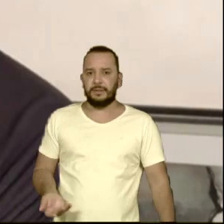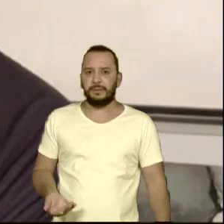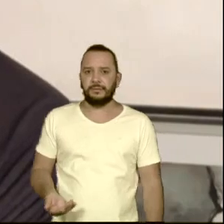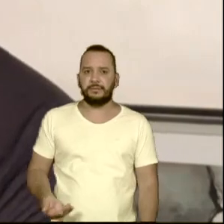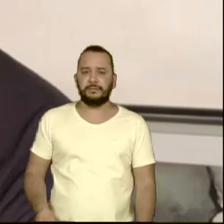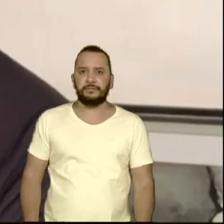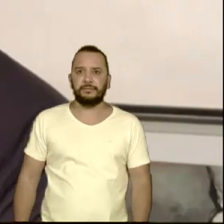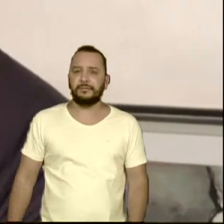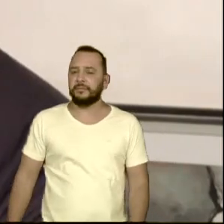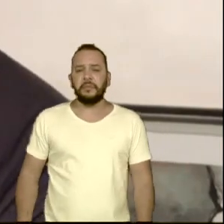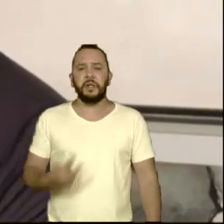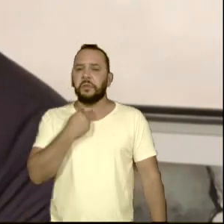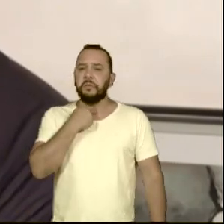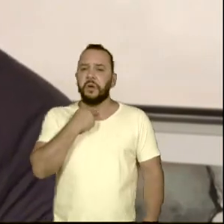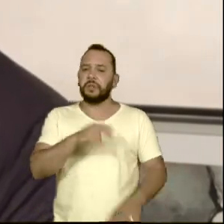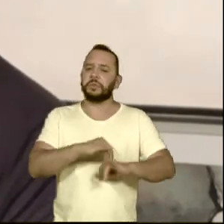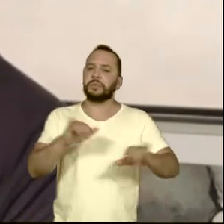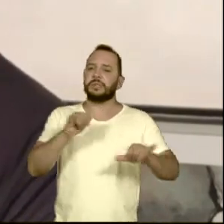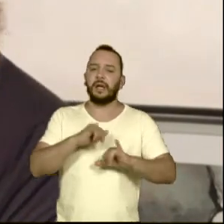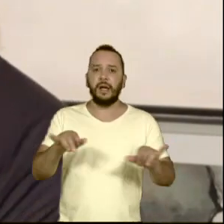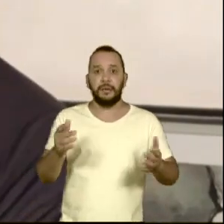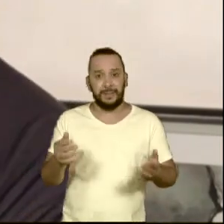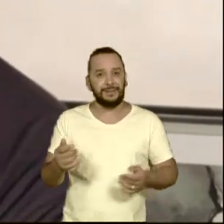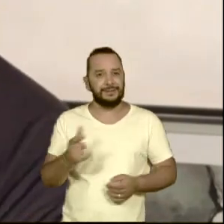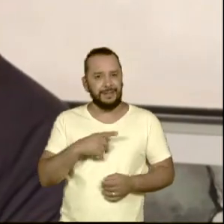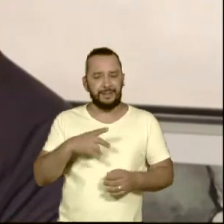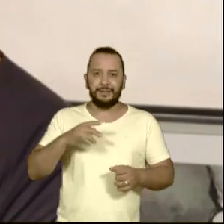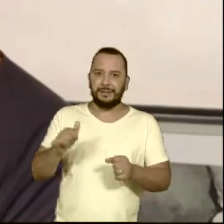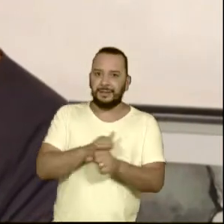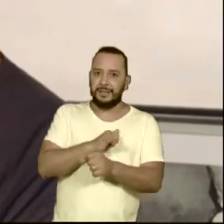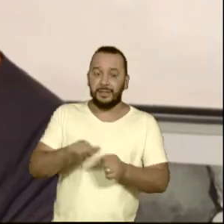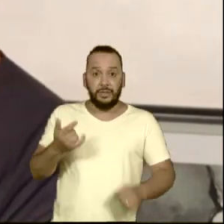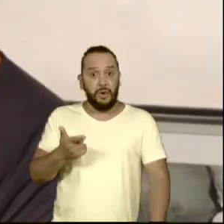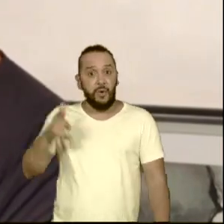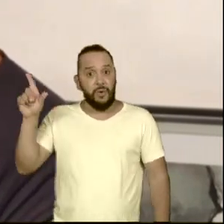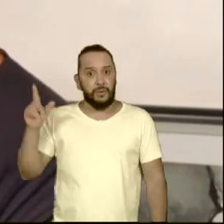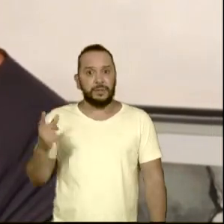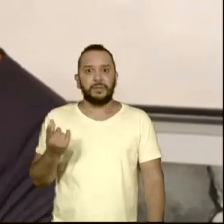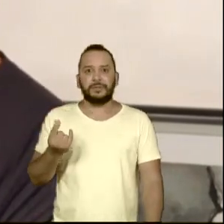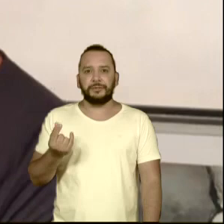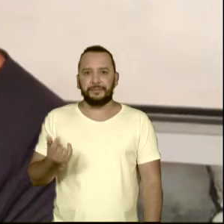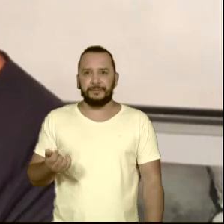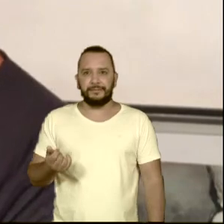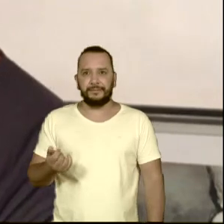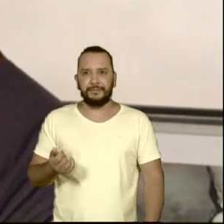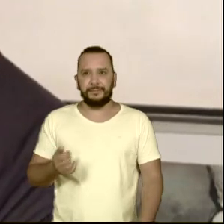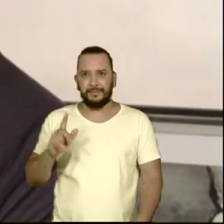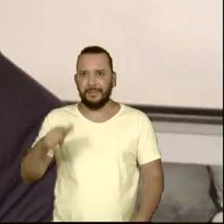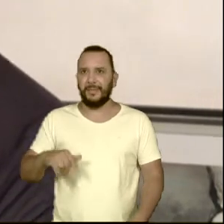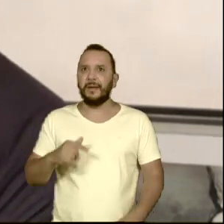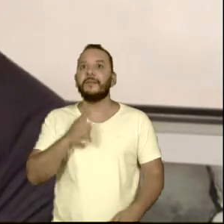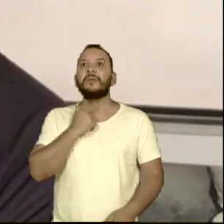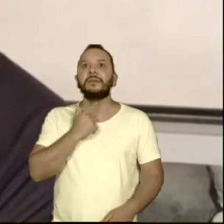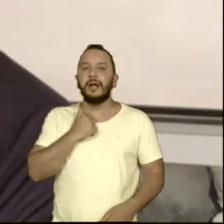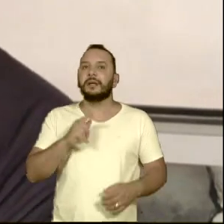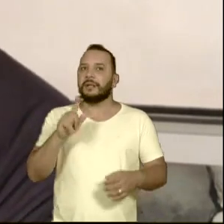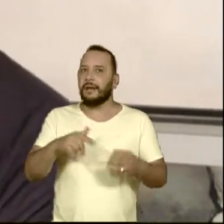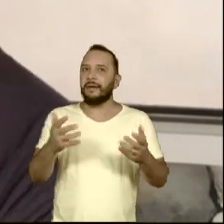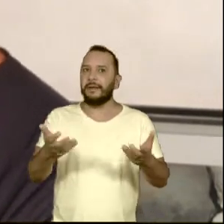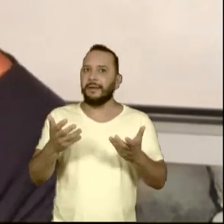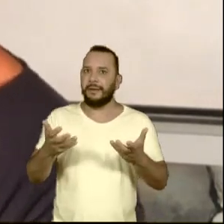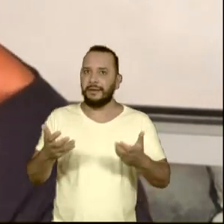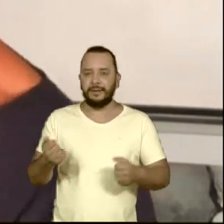de ah, mas se não pode anunciar, quem é vai fazer? Gente, tem tantas formas. Sabe? É questão de estar afim, de ter vontade. Sabe?